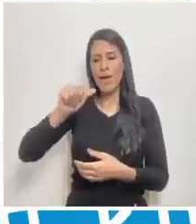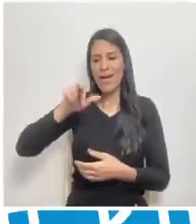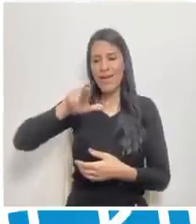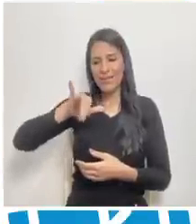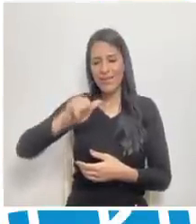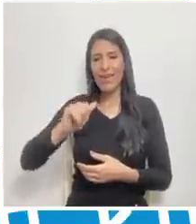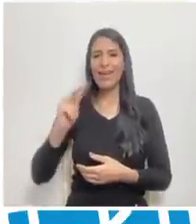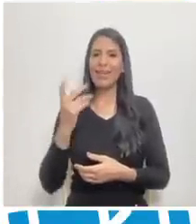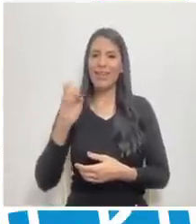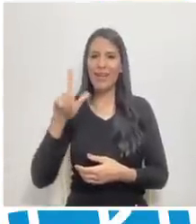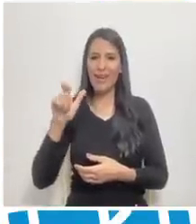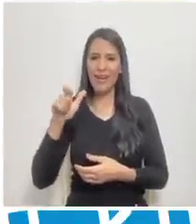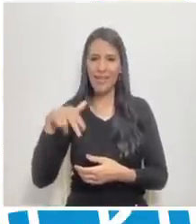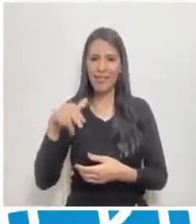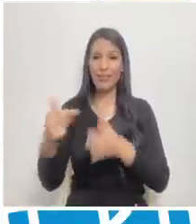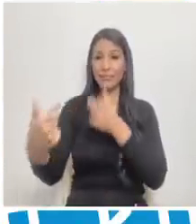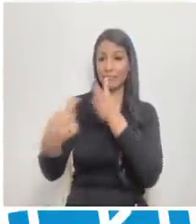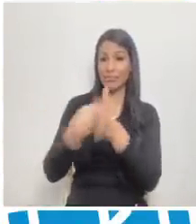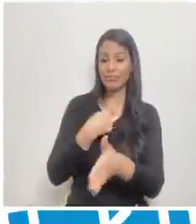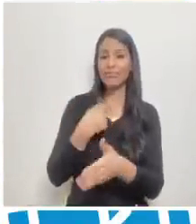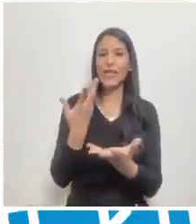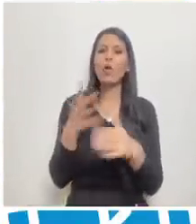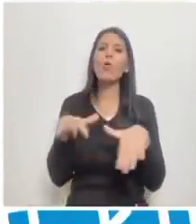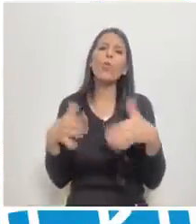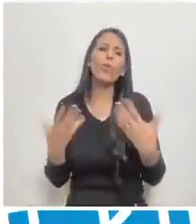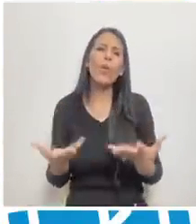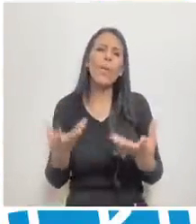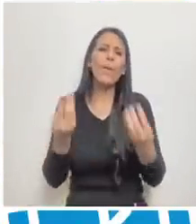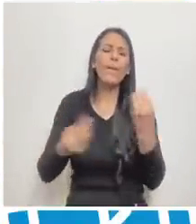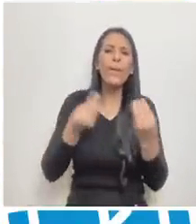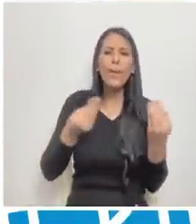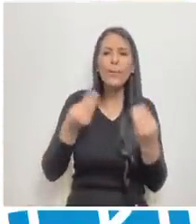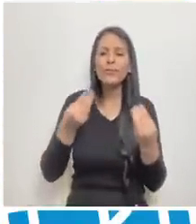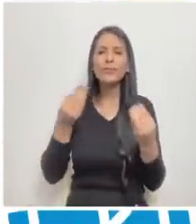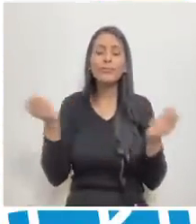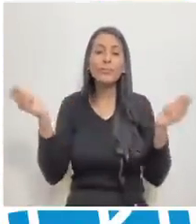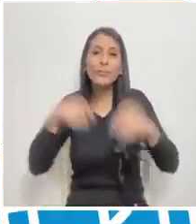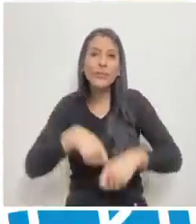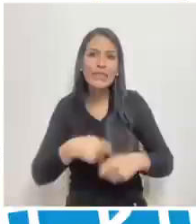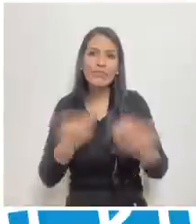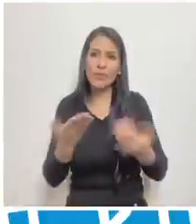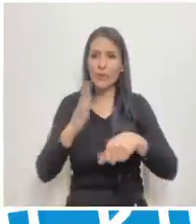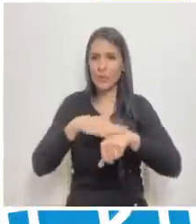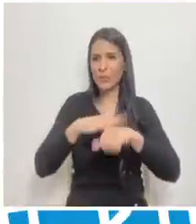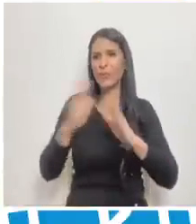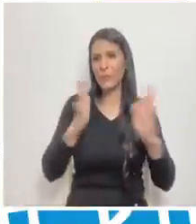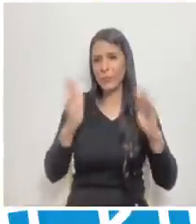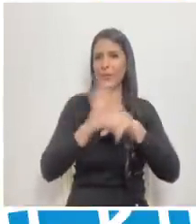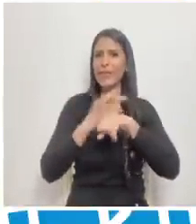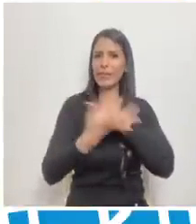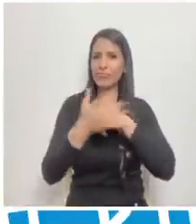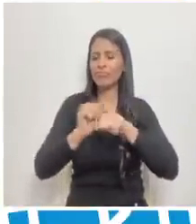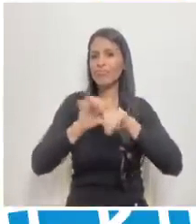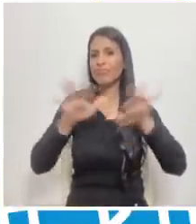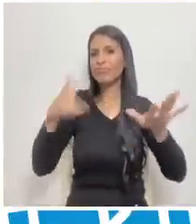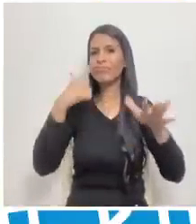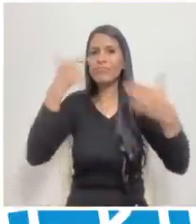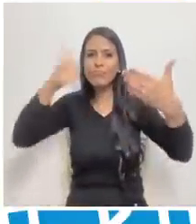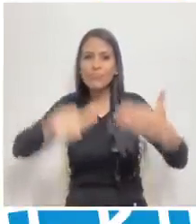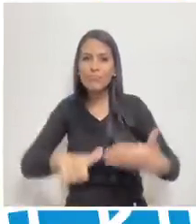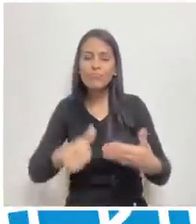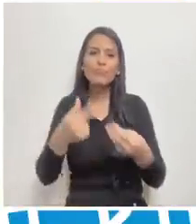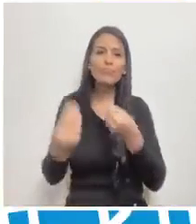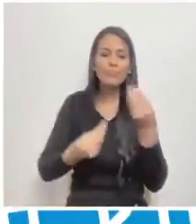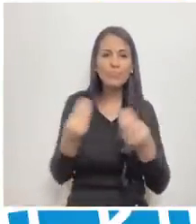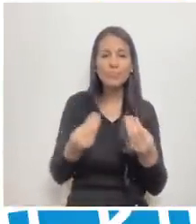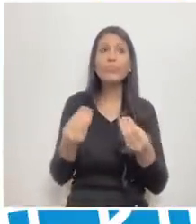avaliadas pelo SAEB nesse cenário pandêmico, né? Assim, é claro que a gente não vai poder construir uma matriz específica,